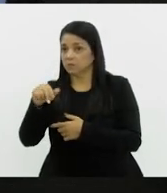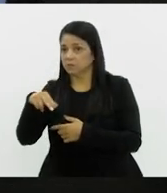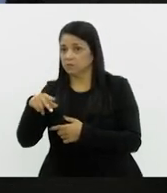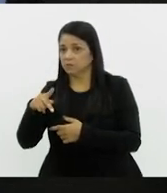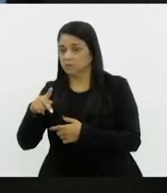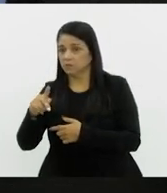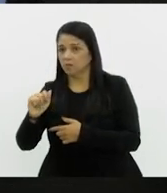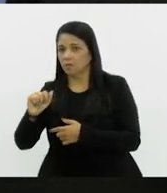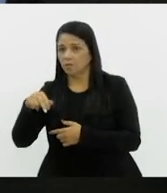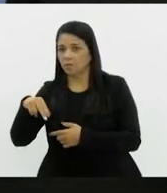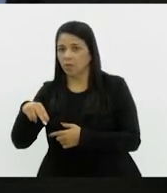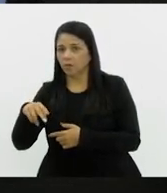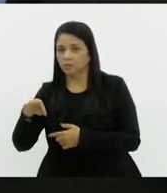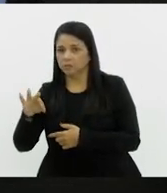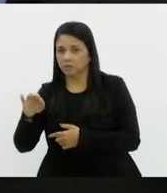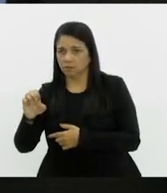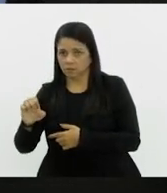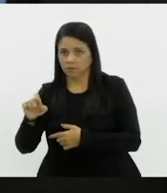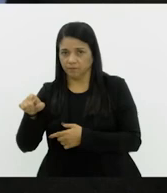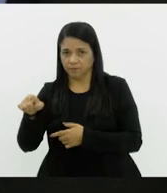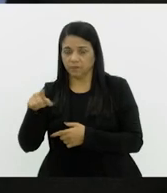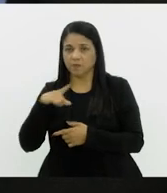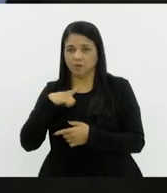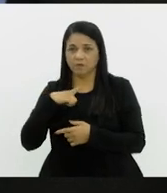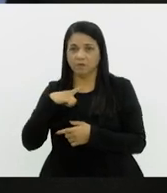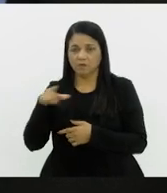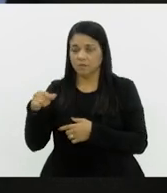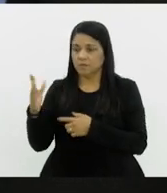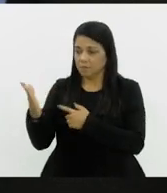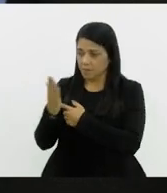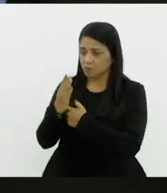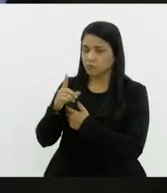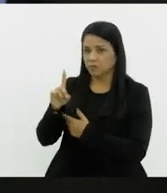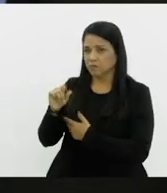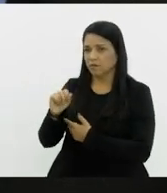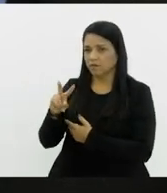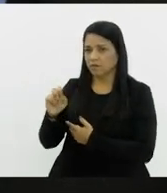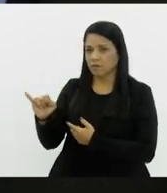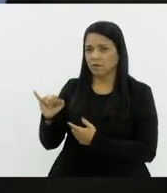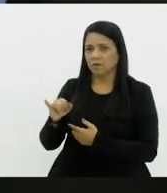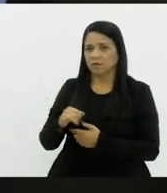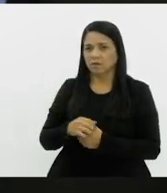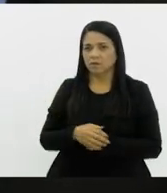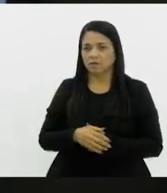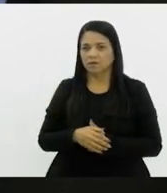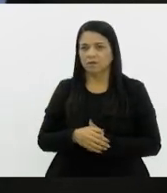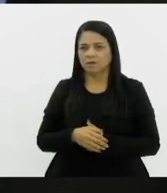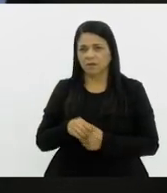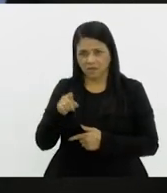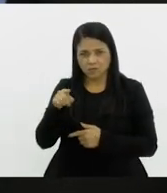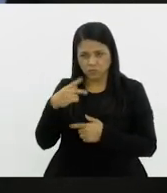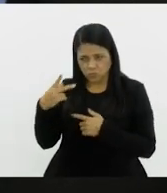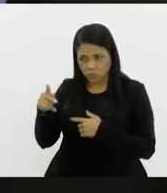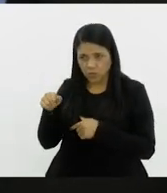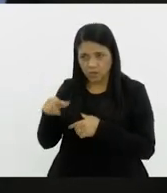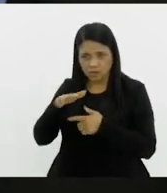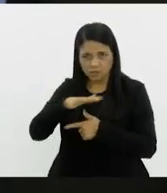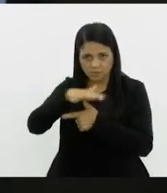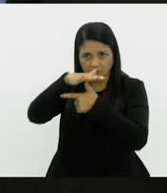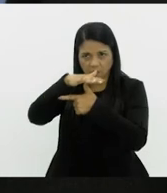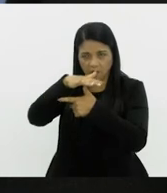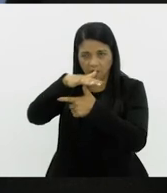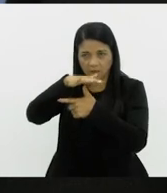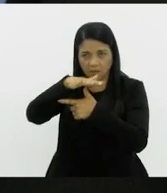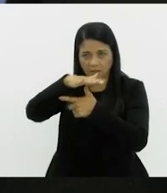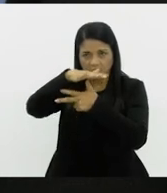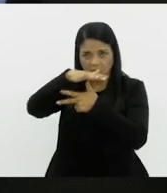Isso é DL Star, DL Sul, né? É isso? Davi, me ajuda aqui, Davi. Davi, é de vocês essa aeronave? DL Star,